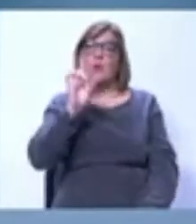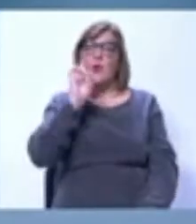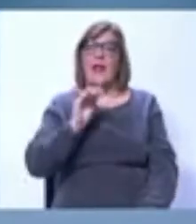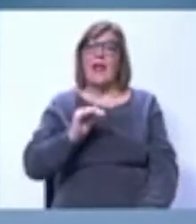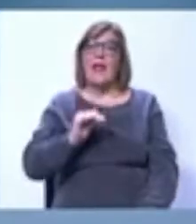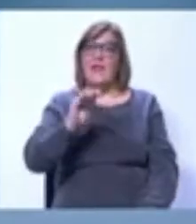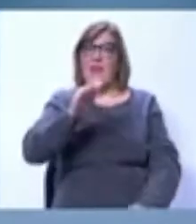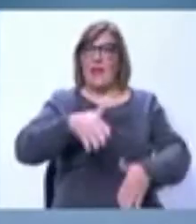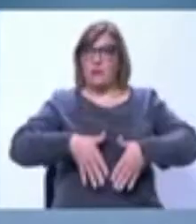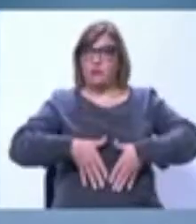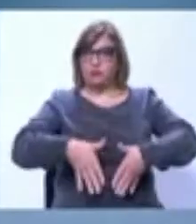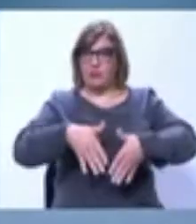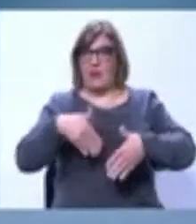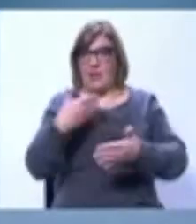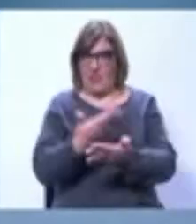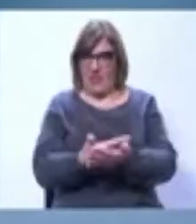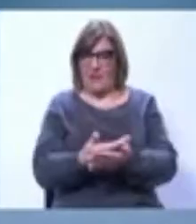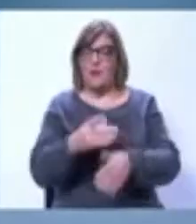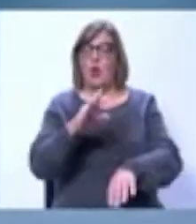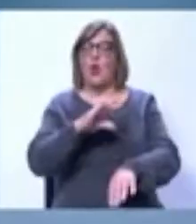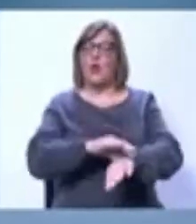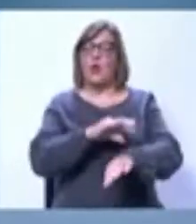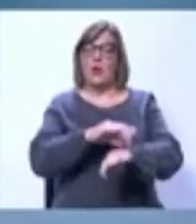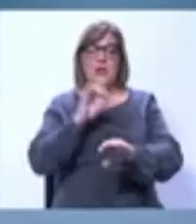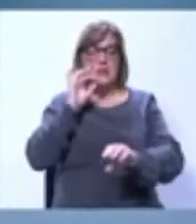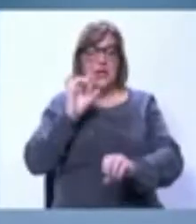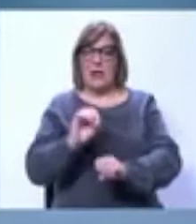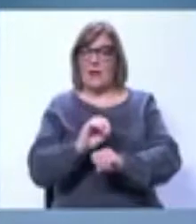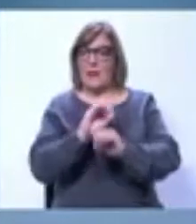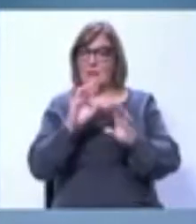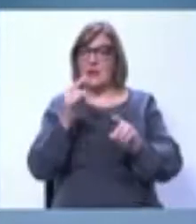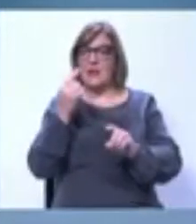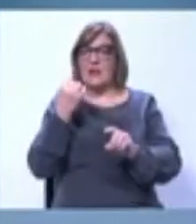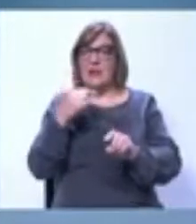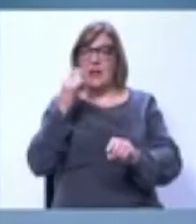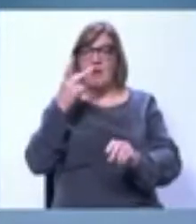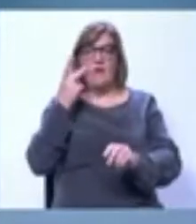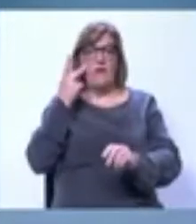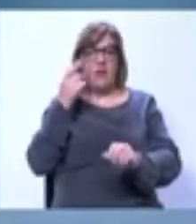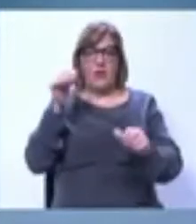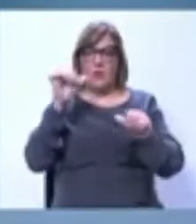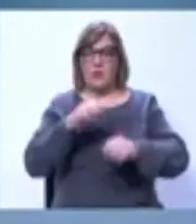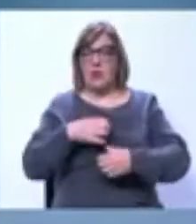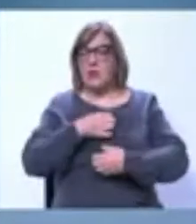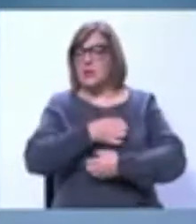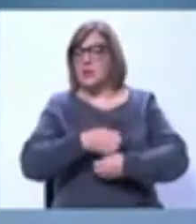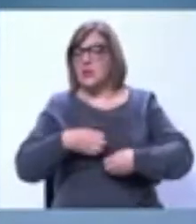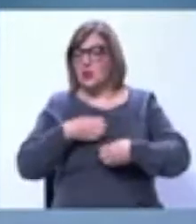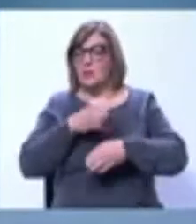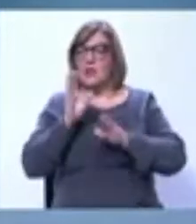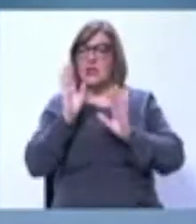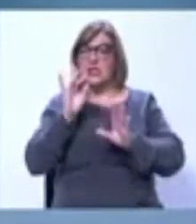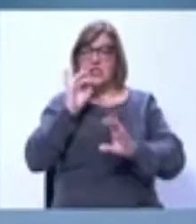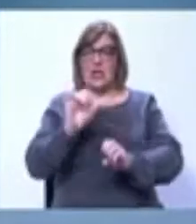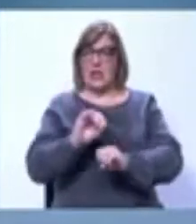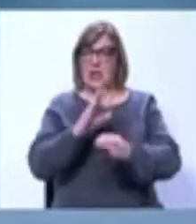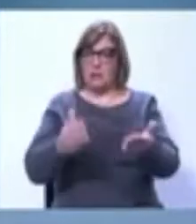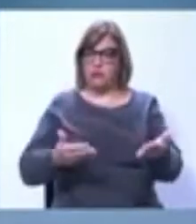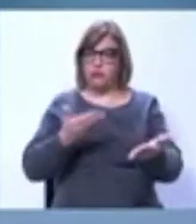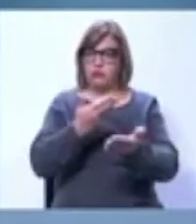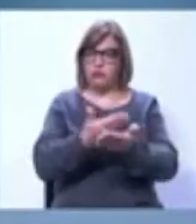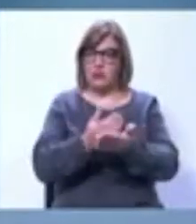em idade reprodutiva estamos a falar de uma doença que claramente afeta a sua qualidade de vida os sintomas já foram claramente